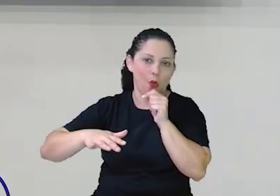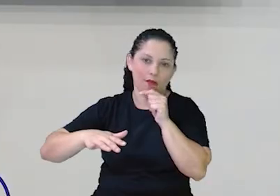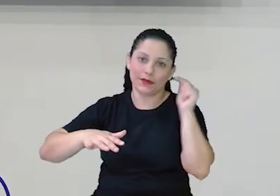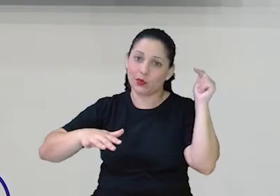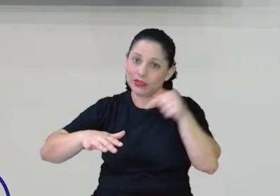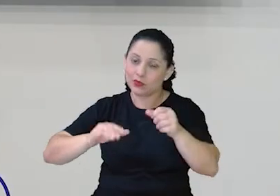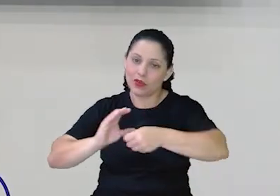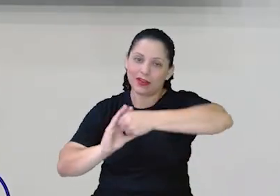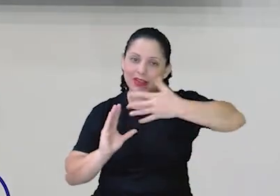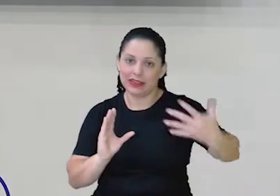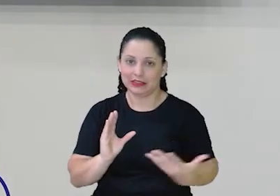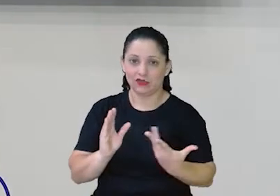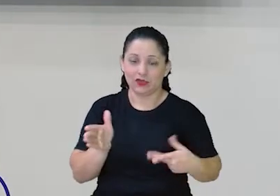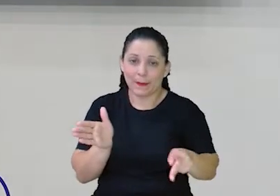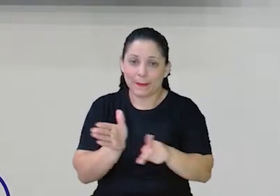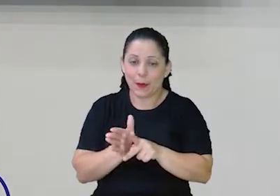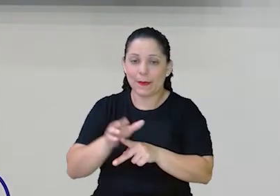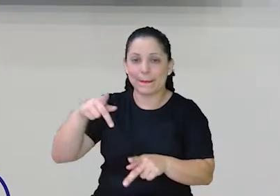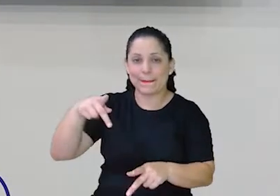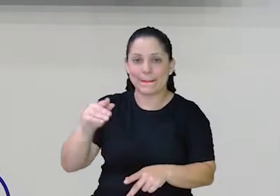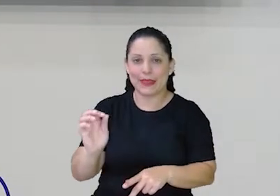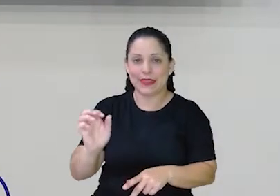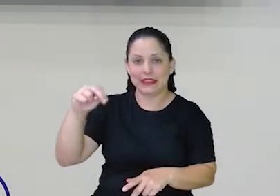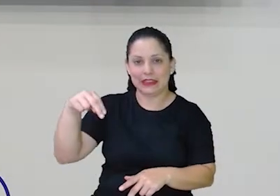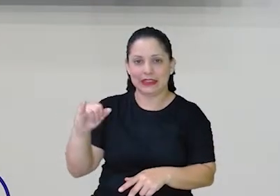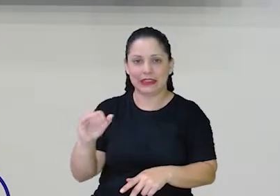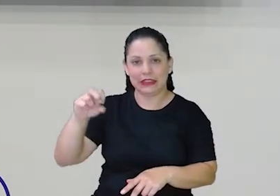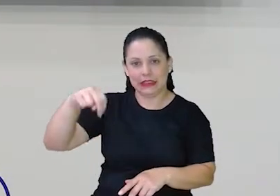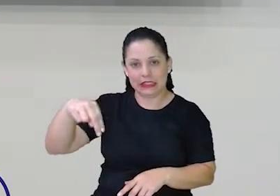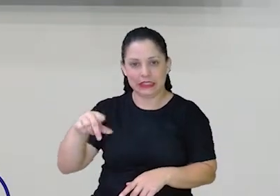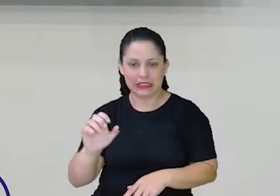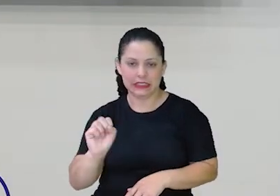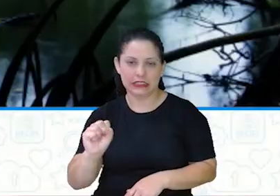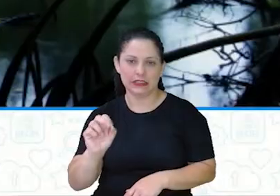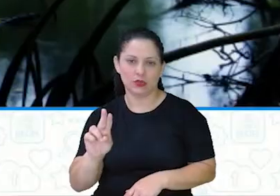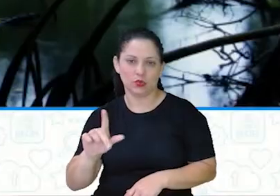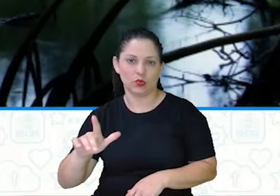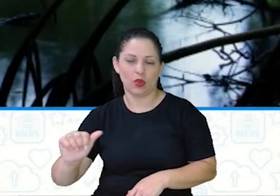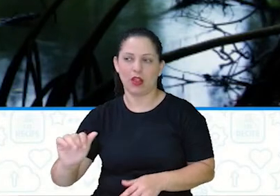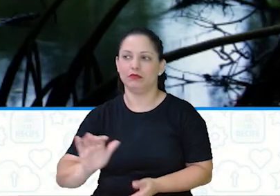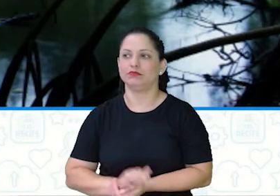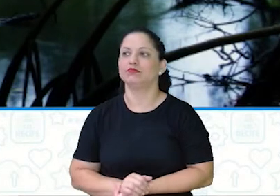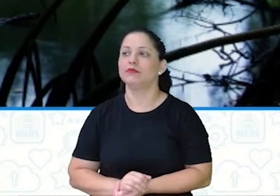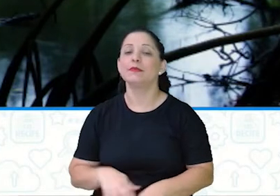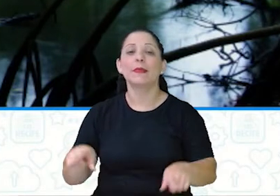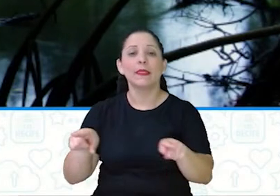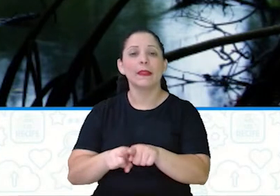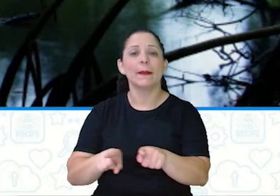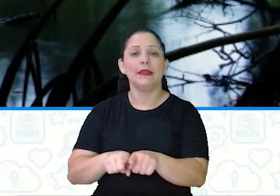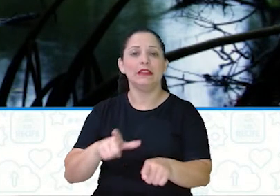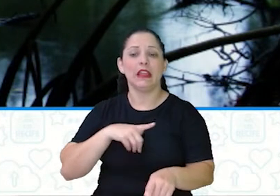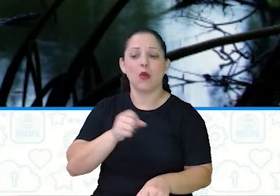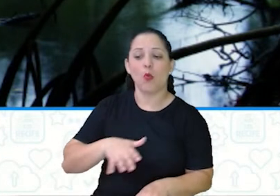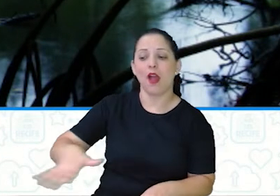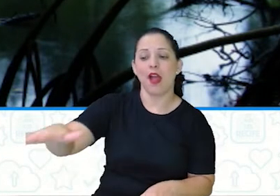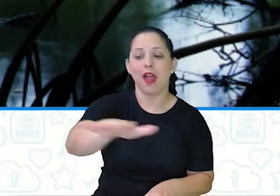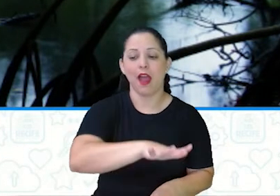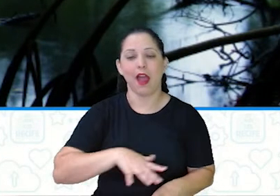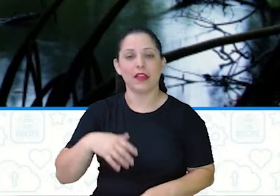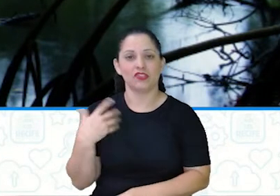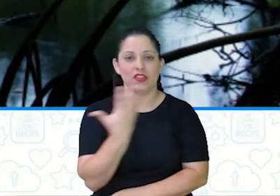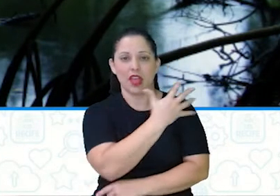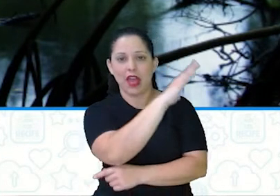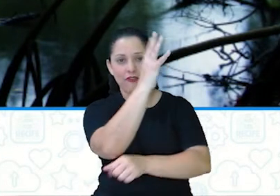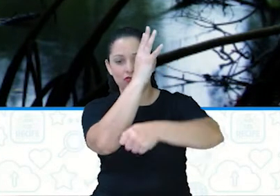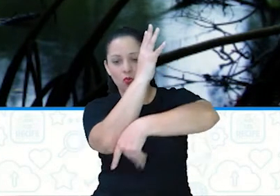isso é uma característica de uma península, tá certo? E também nós temos os manguezais, que são o quê? Características